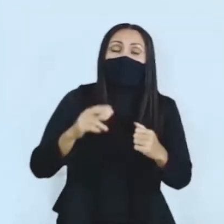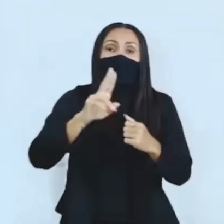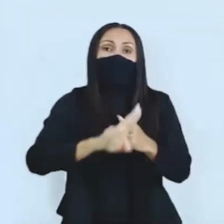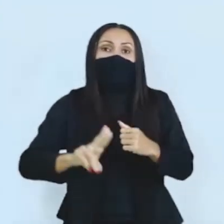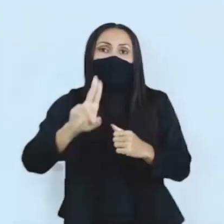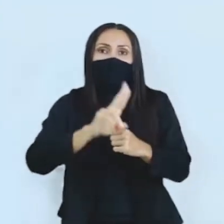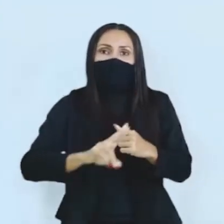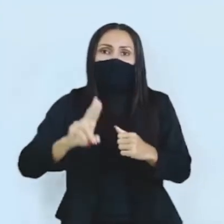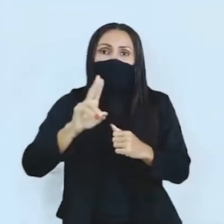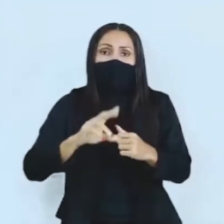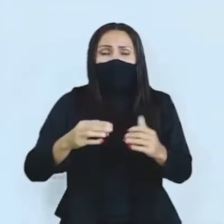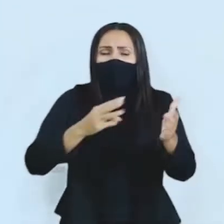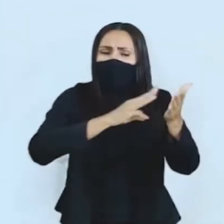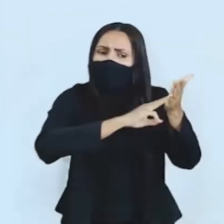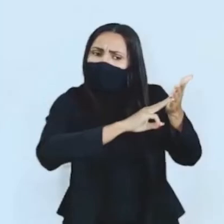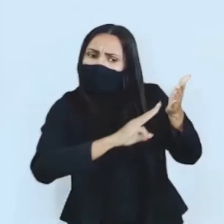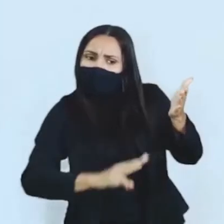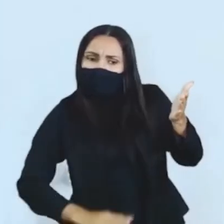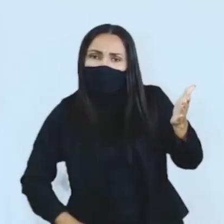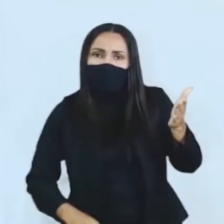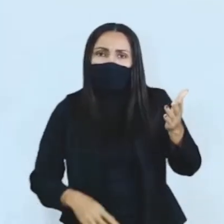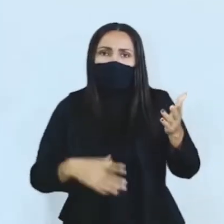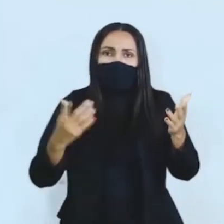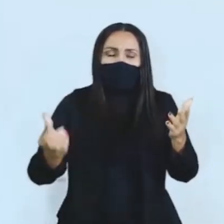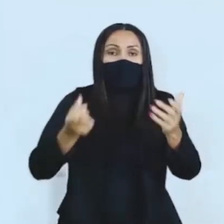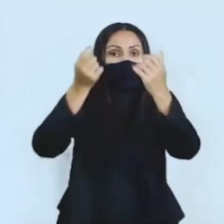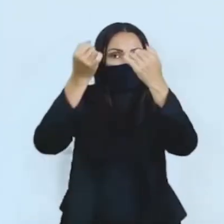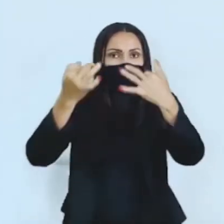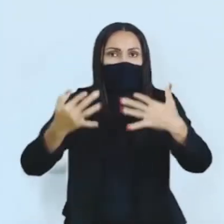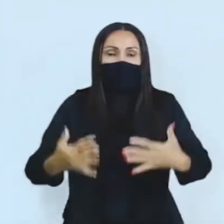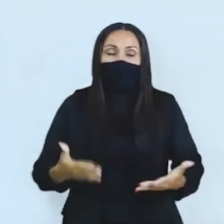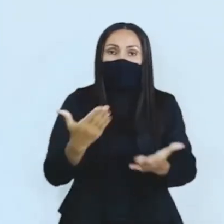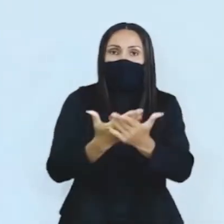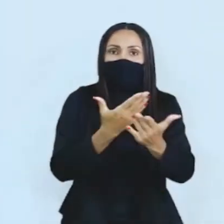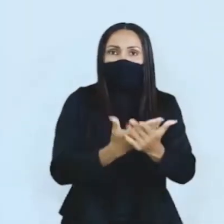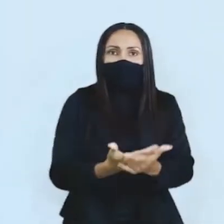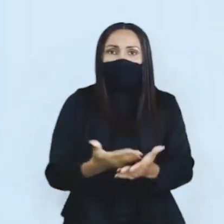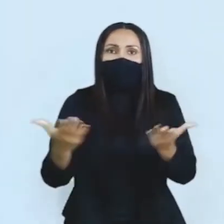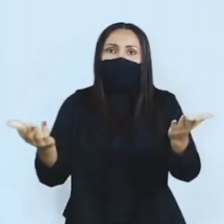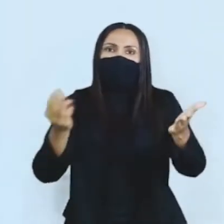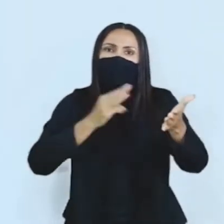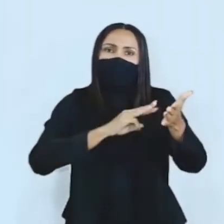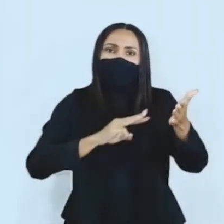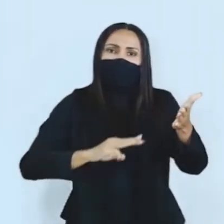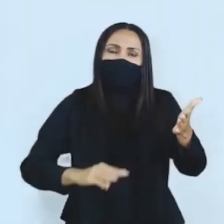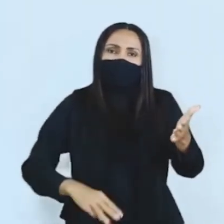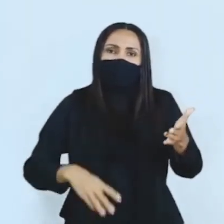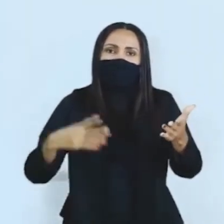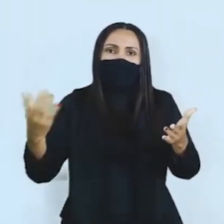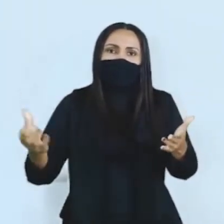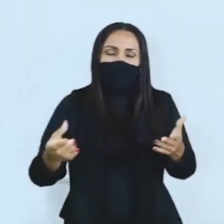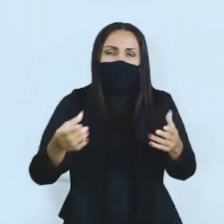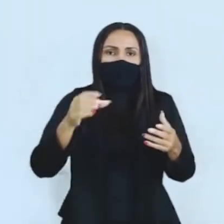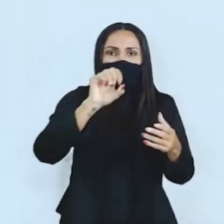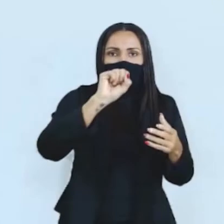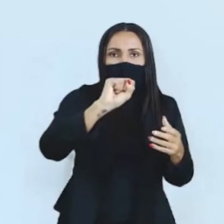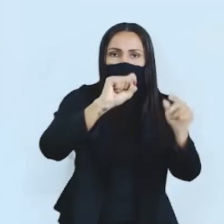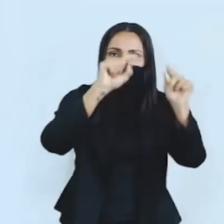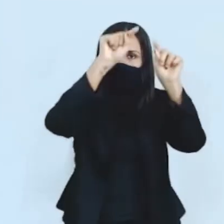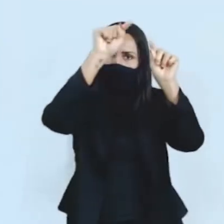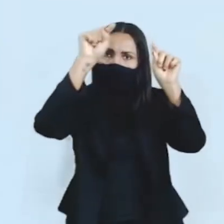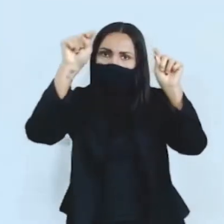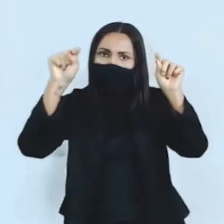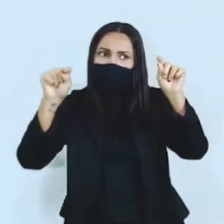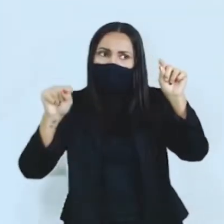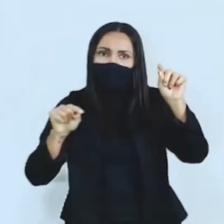utilizar alguns métodos. Então, eu trouxe para essa aula de hoje um método que se chama o método de 8 pontos, certo? Então,